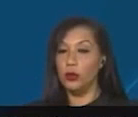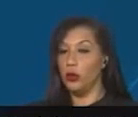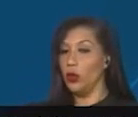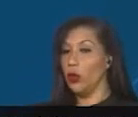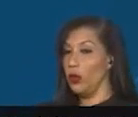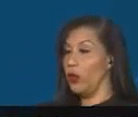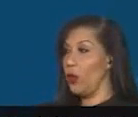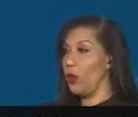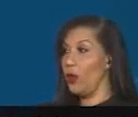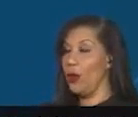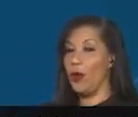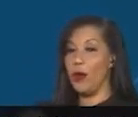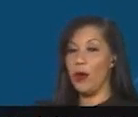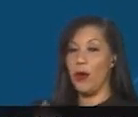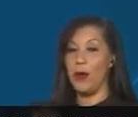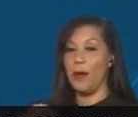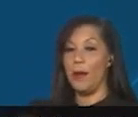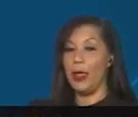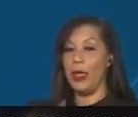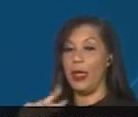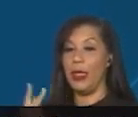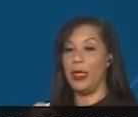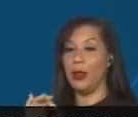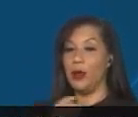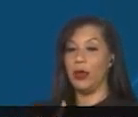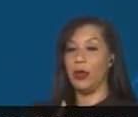João Goulart o minhocão ficou com pontos intransitáveis